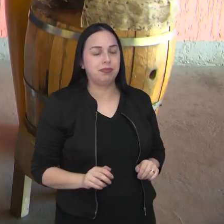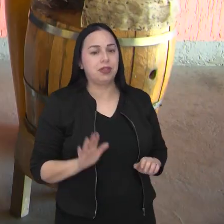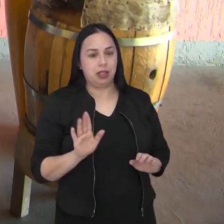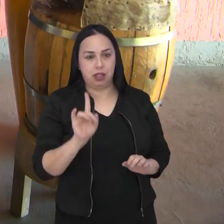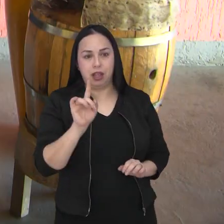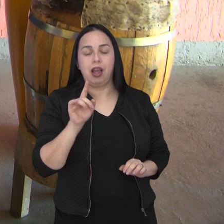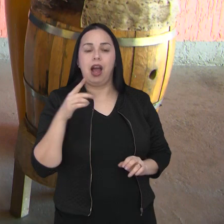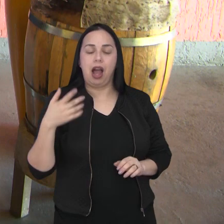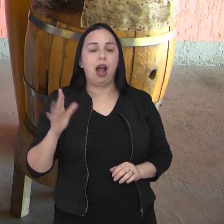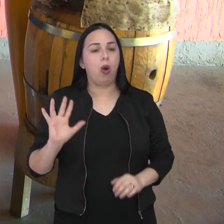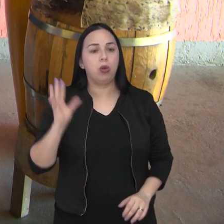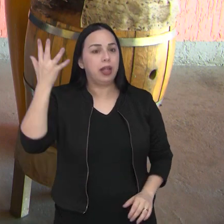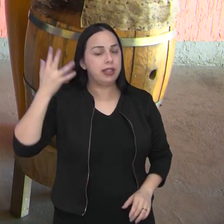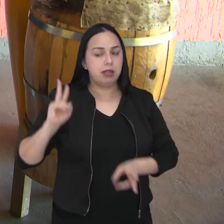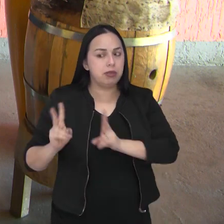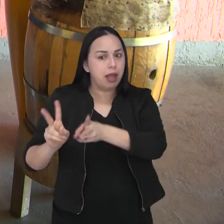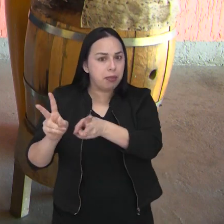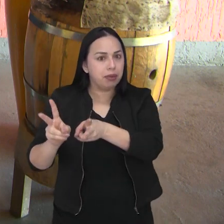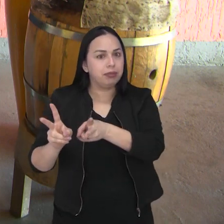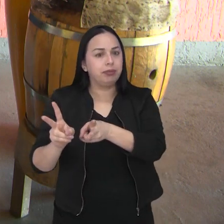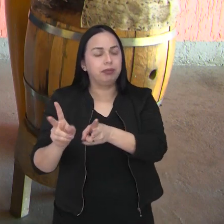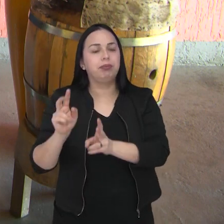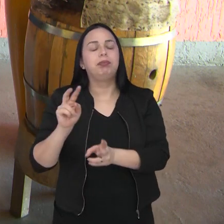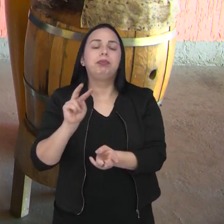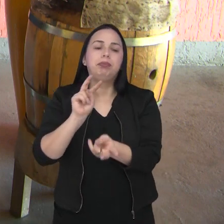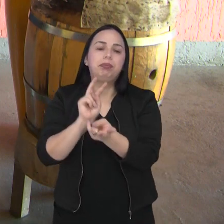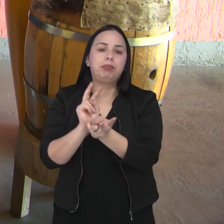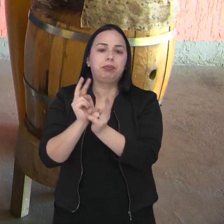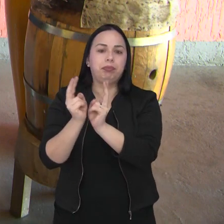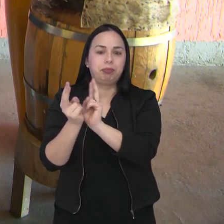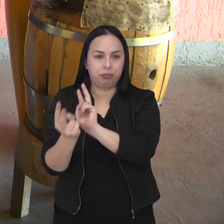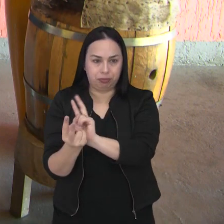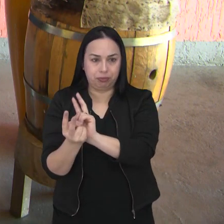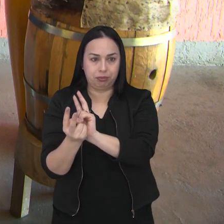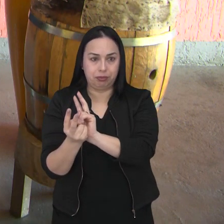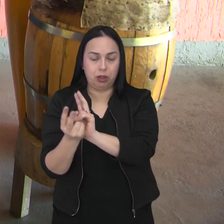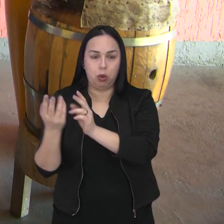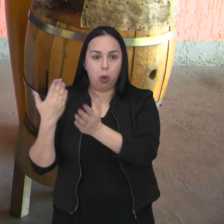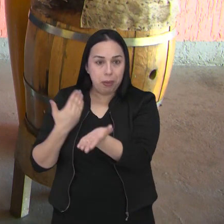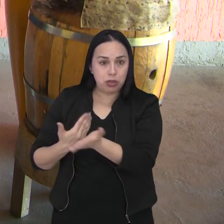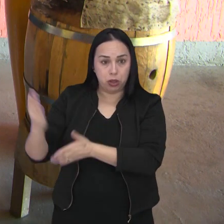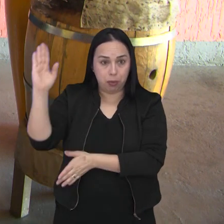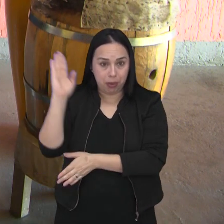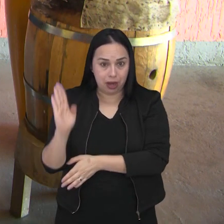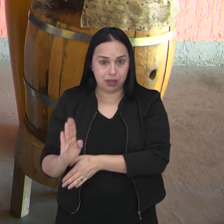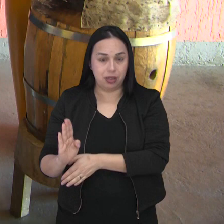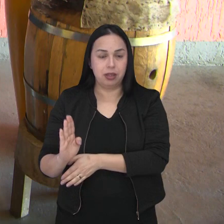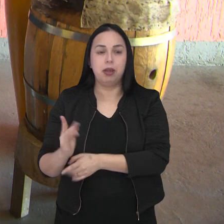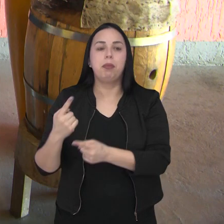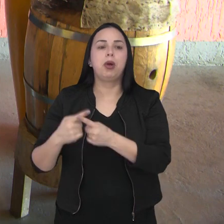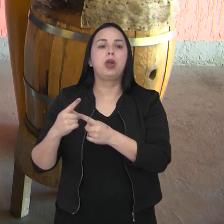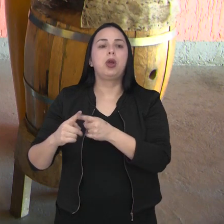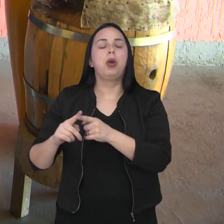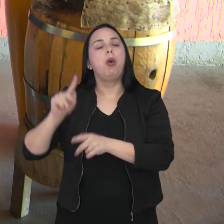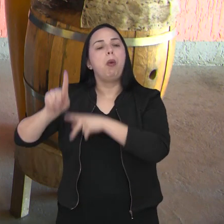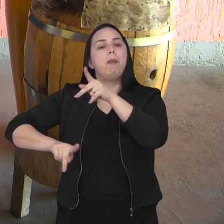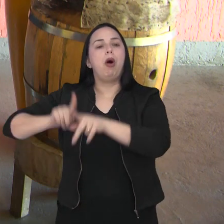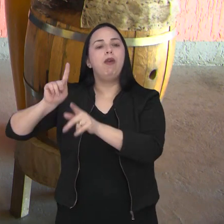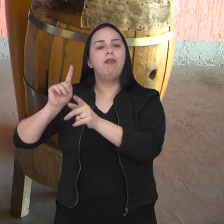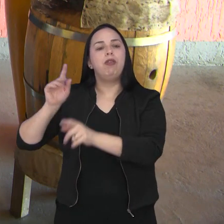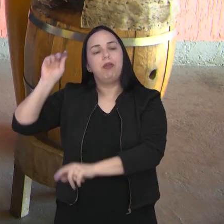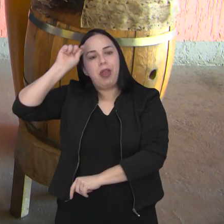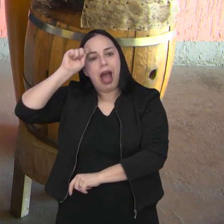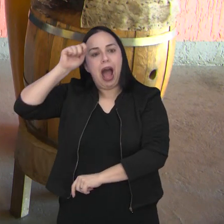inteiro. O jongo acontece o ano todo. Isso. E o jongo veio para o Brasil através dos africanos,